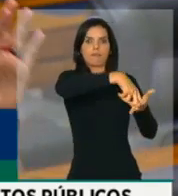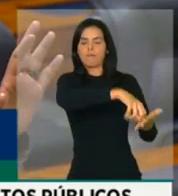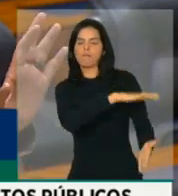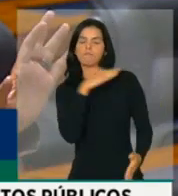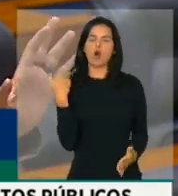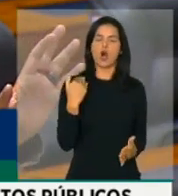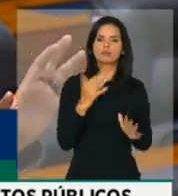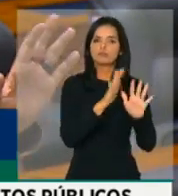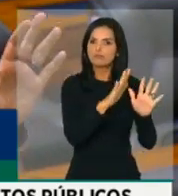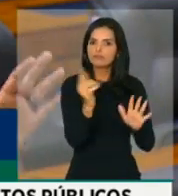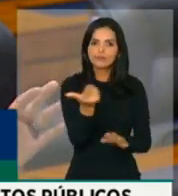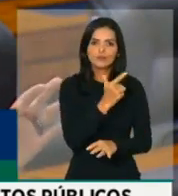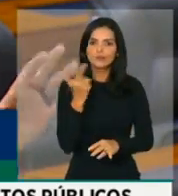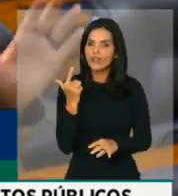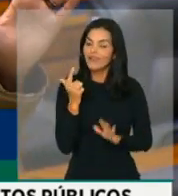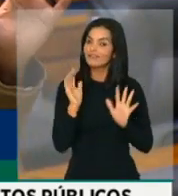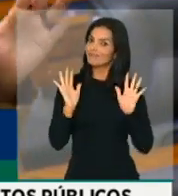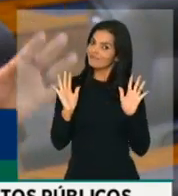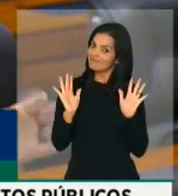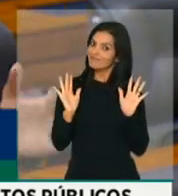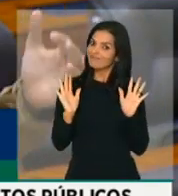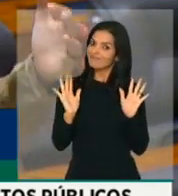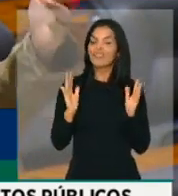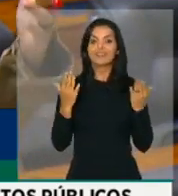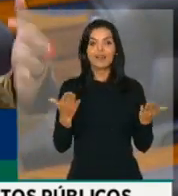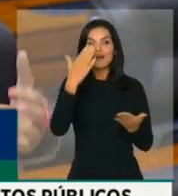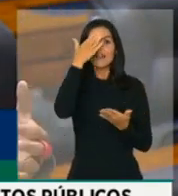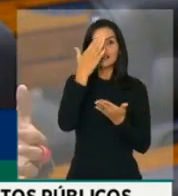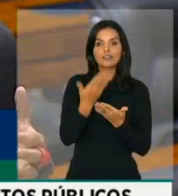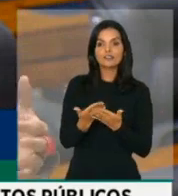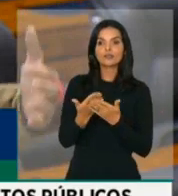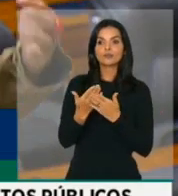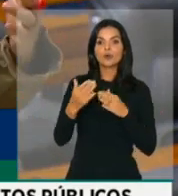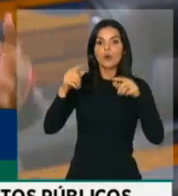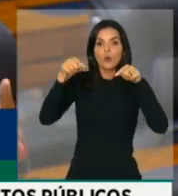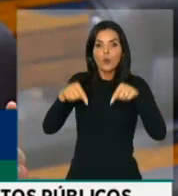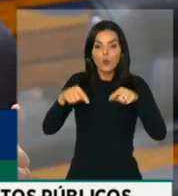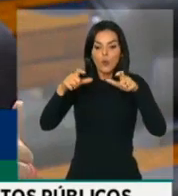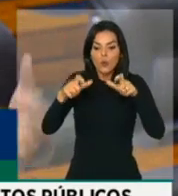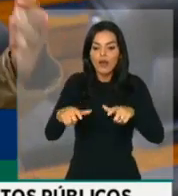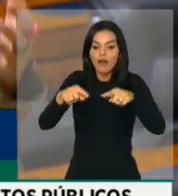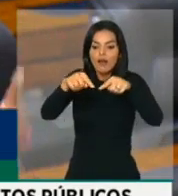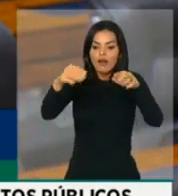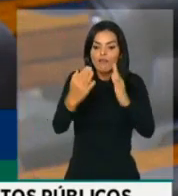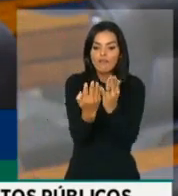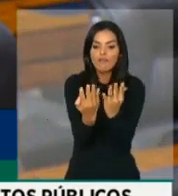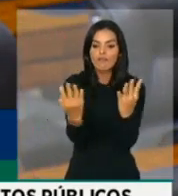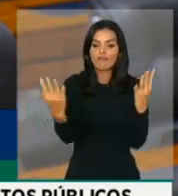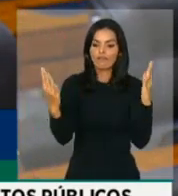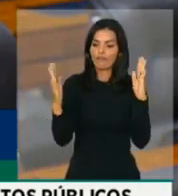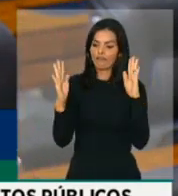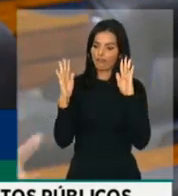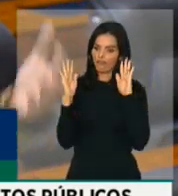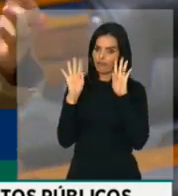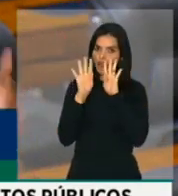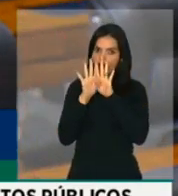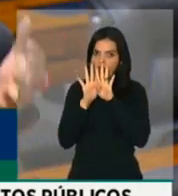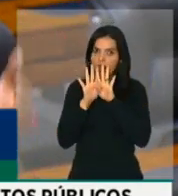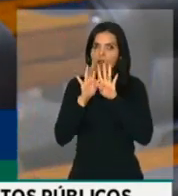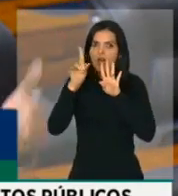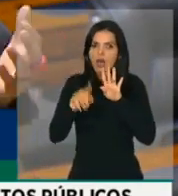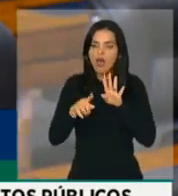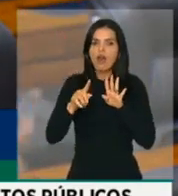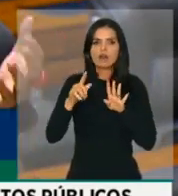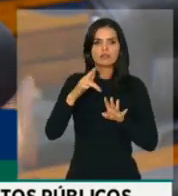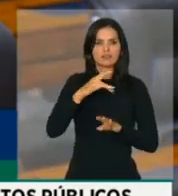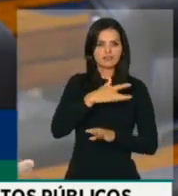Não há pena de morte no Brasil. E acredito que num lugar fechado, confinado, insalubre, como é o